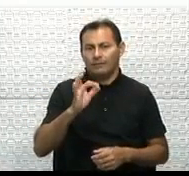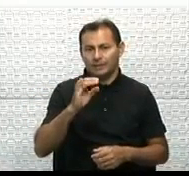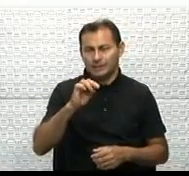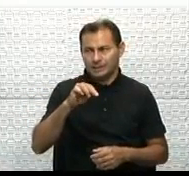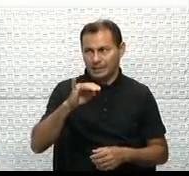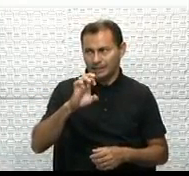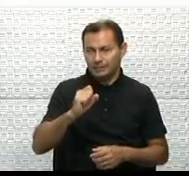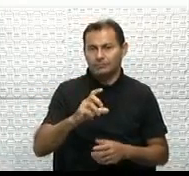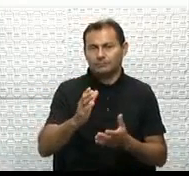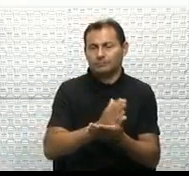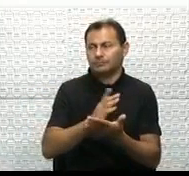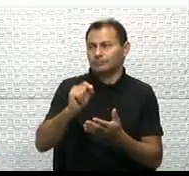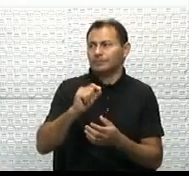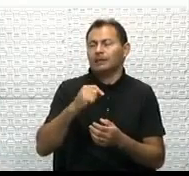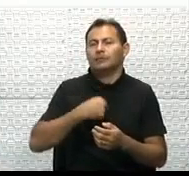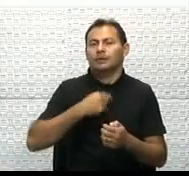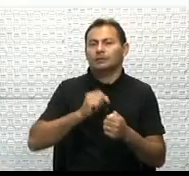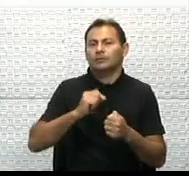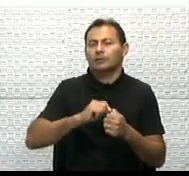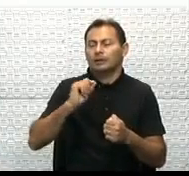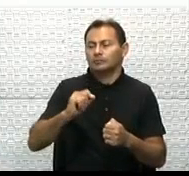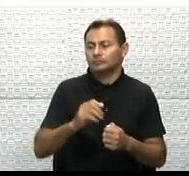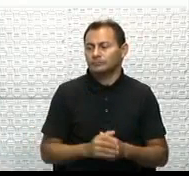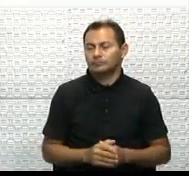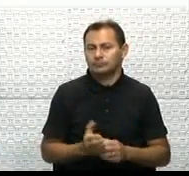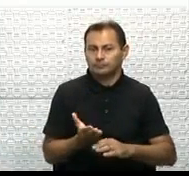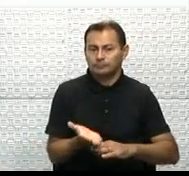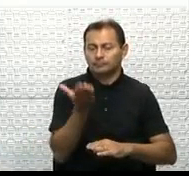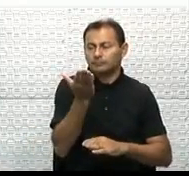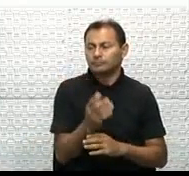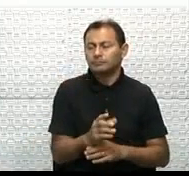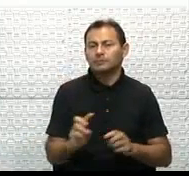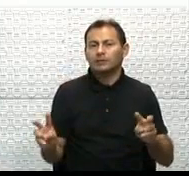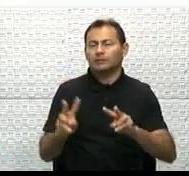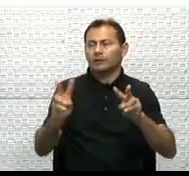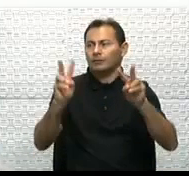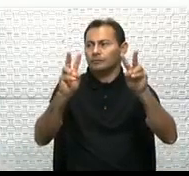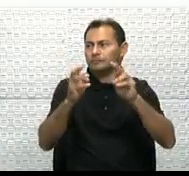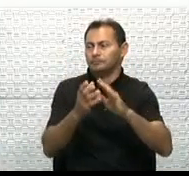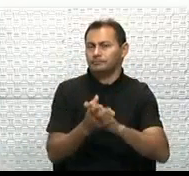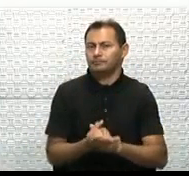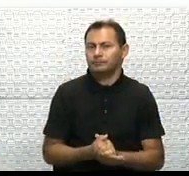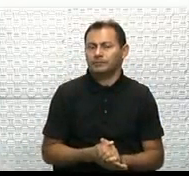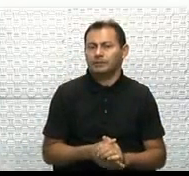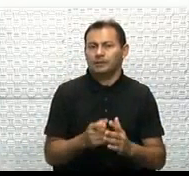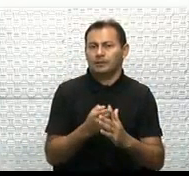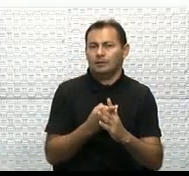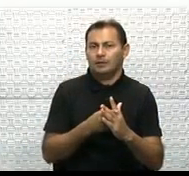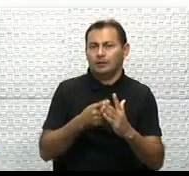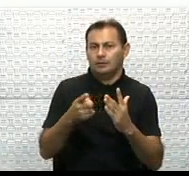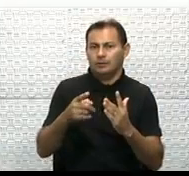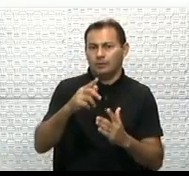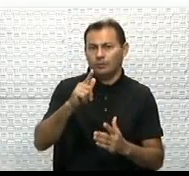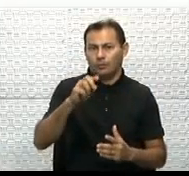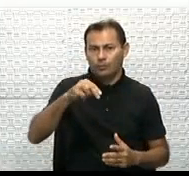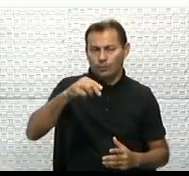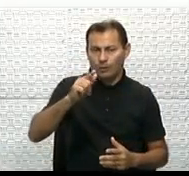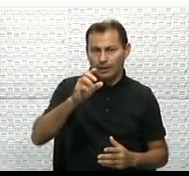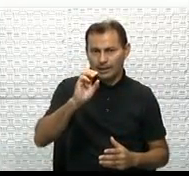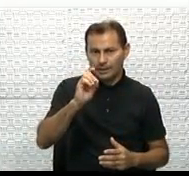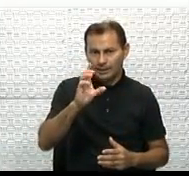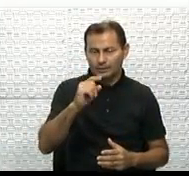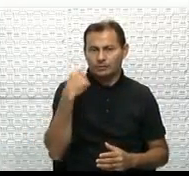de determinação, o que eu faço? Elevo esse valor ao quadrado.